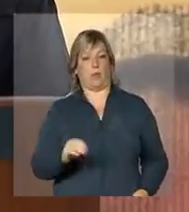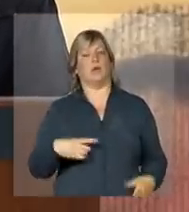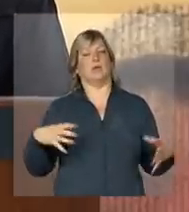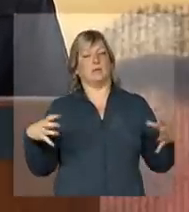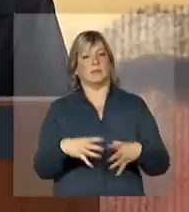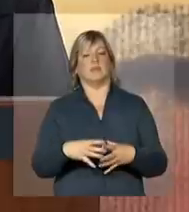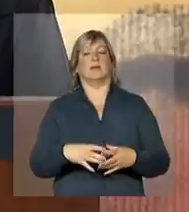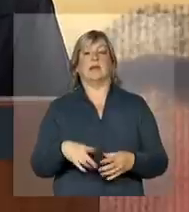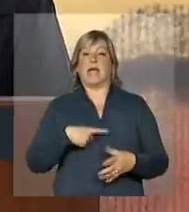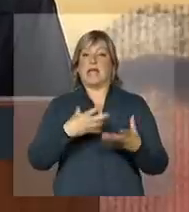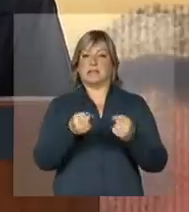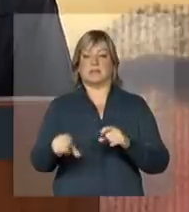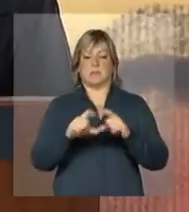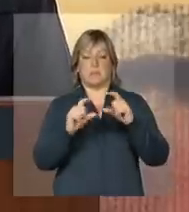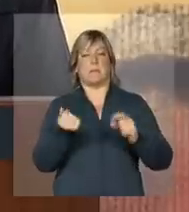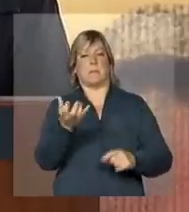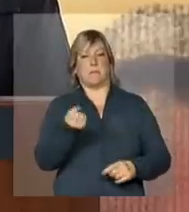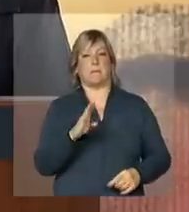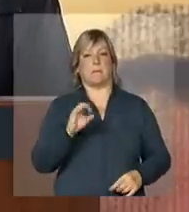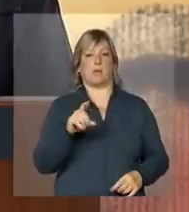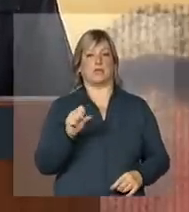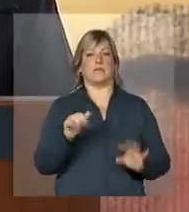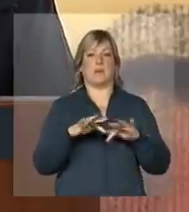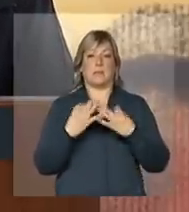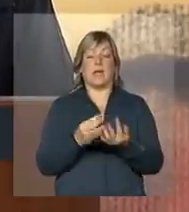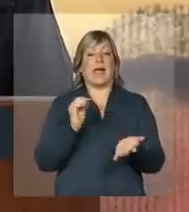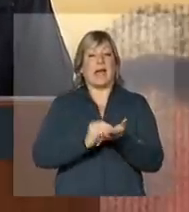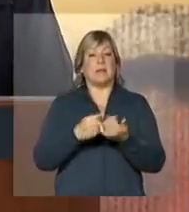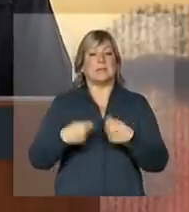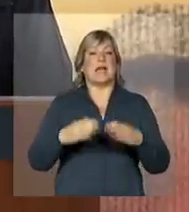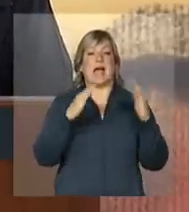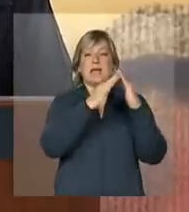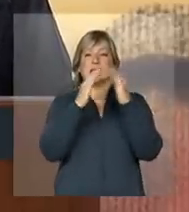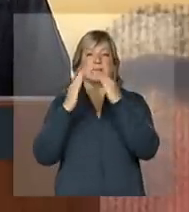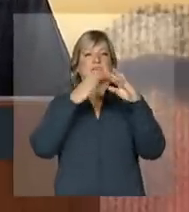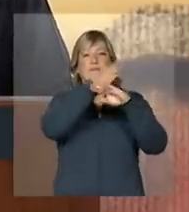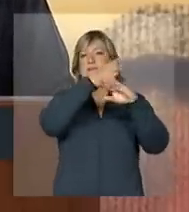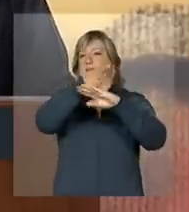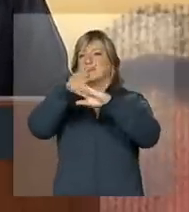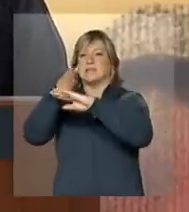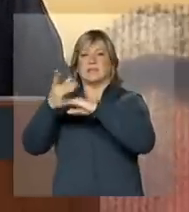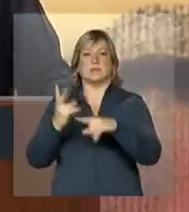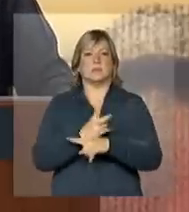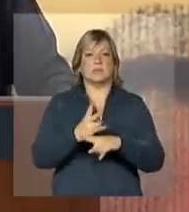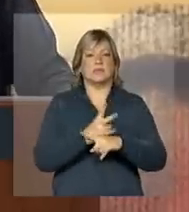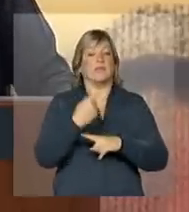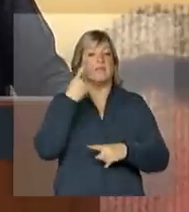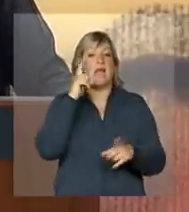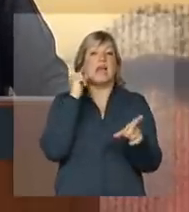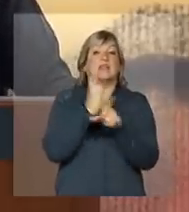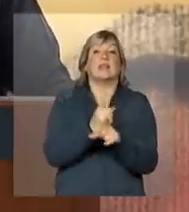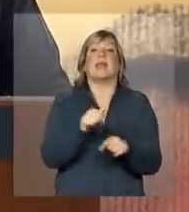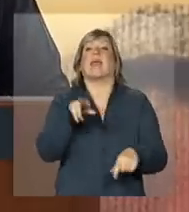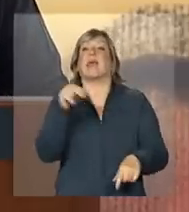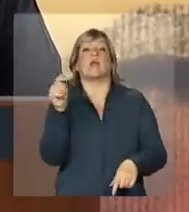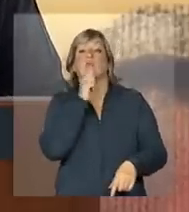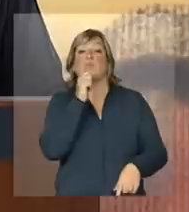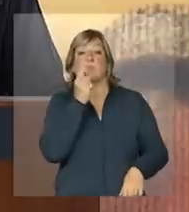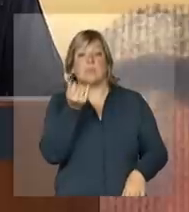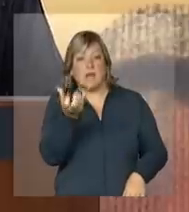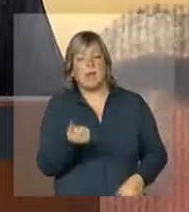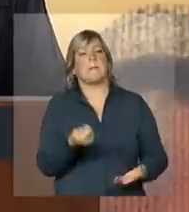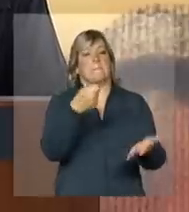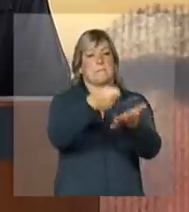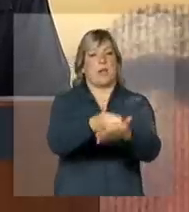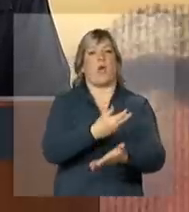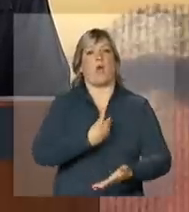recebendo Bolsa Família ainda temos que fazer uma busca ativa e localizar aqueles que não recebem Bolsa Família Mas queremos